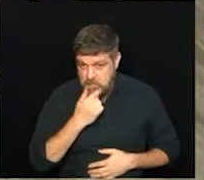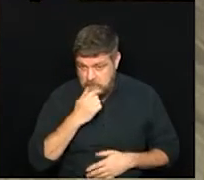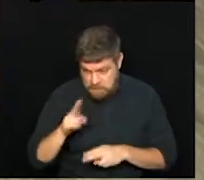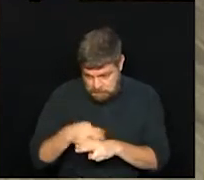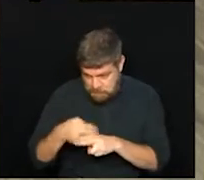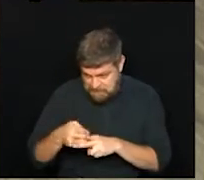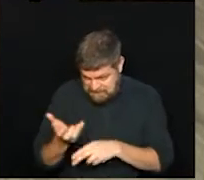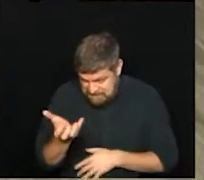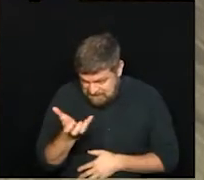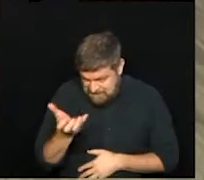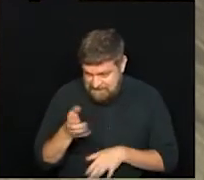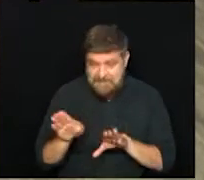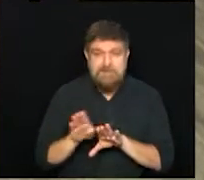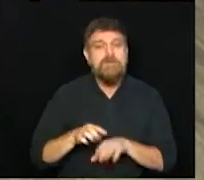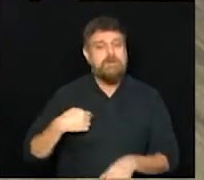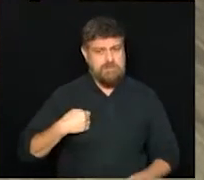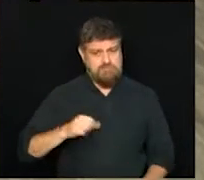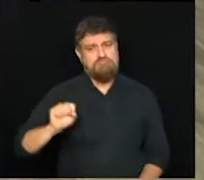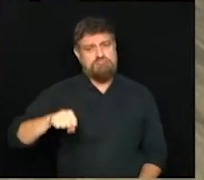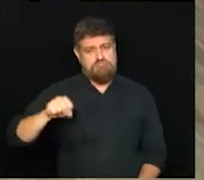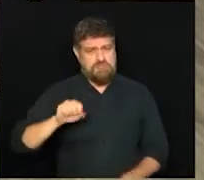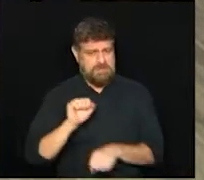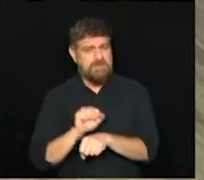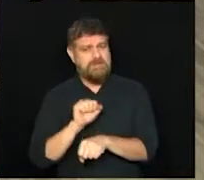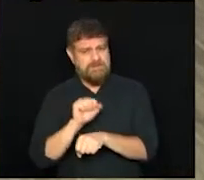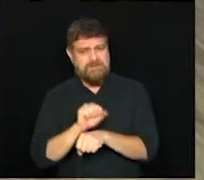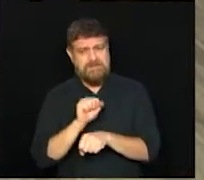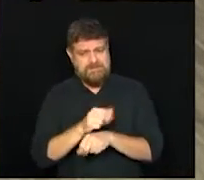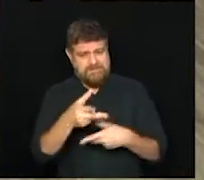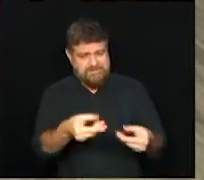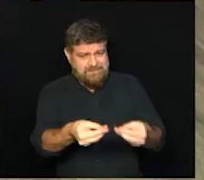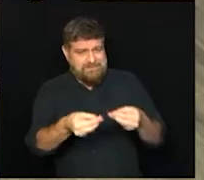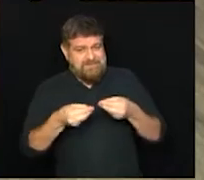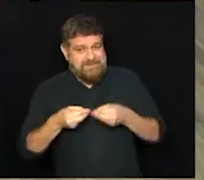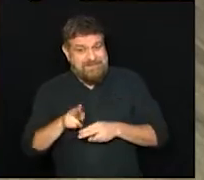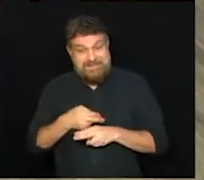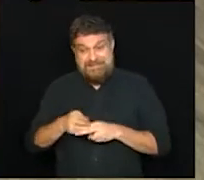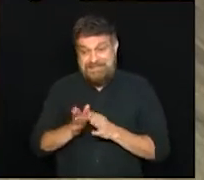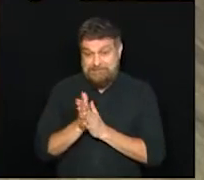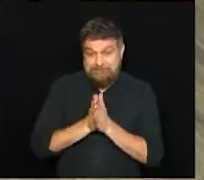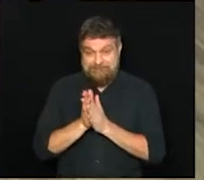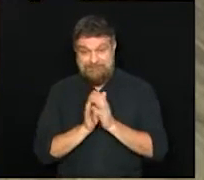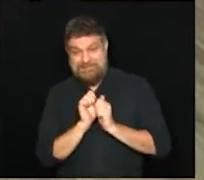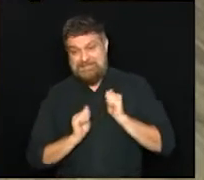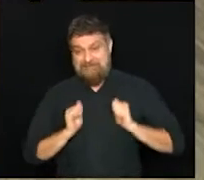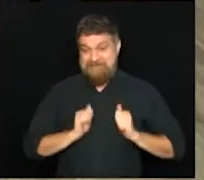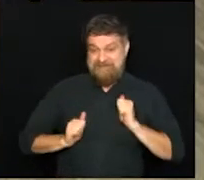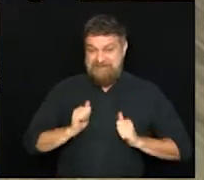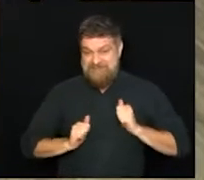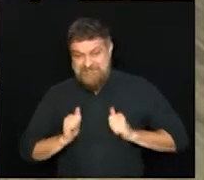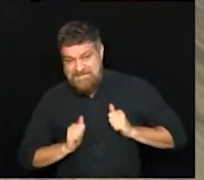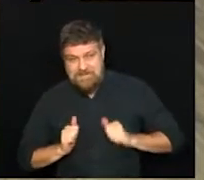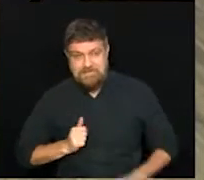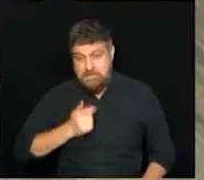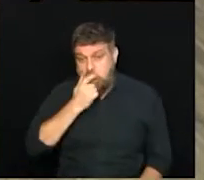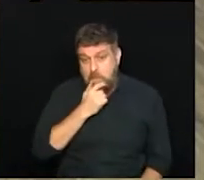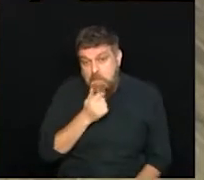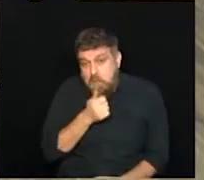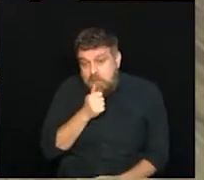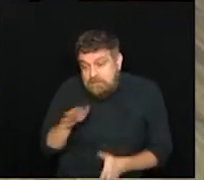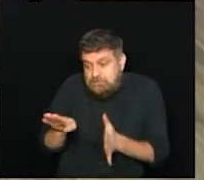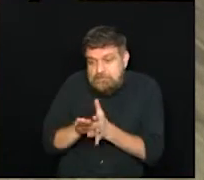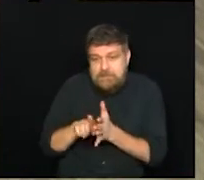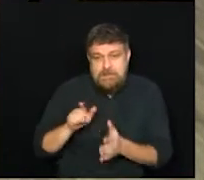né? Com certeza, fiz e estou aguardando também. Exatamente, né? Então nós estamos aguardando a chegada do nosso repórter Rubens Morelli. Enquanto ele não chega,